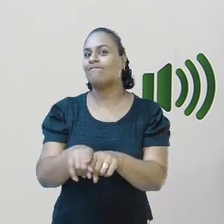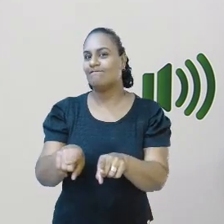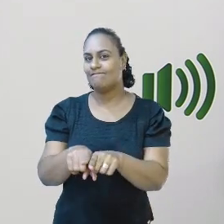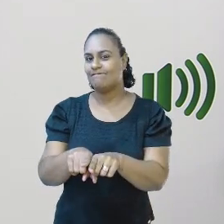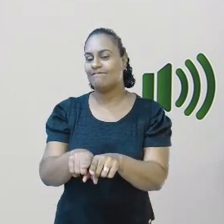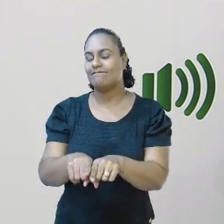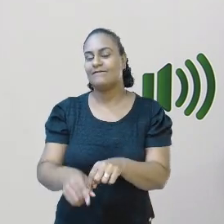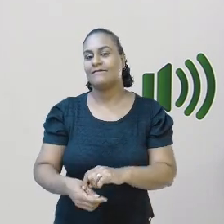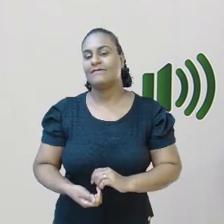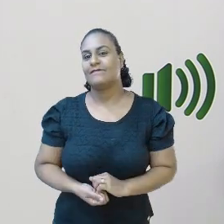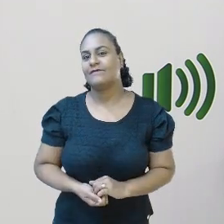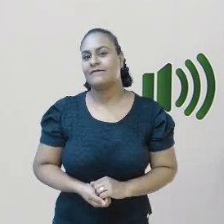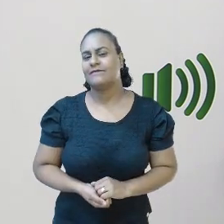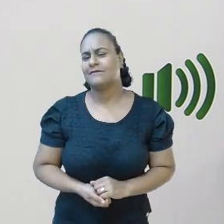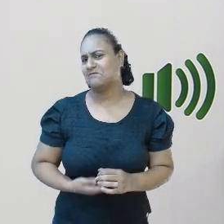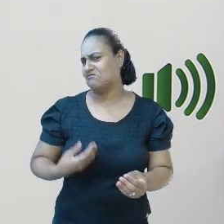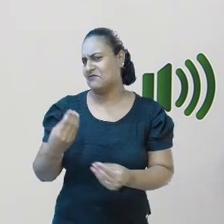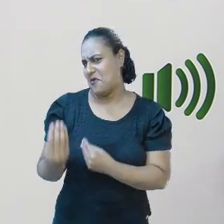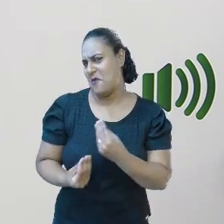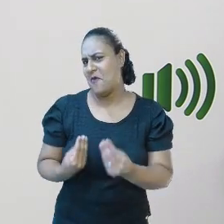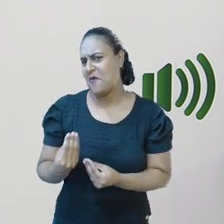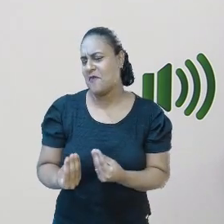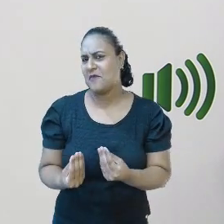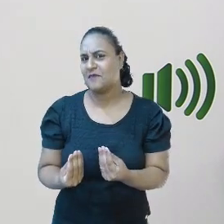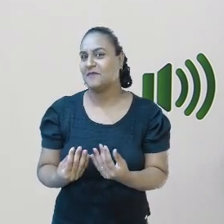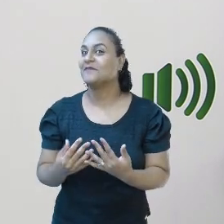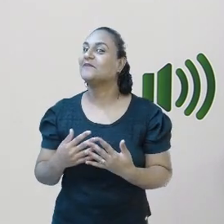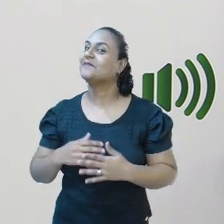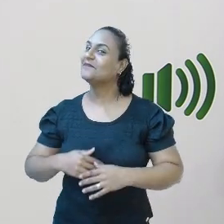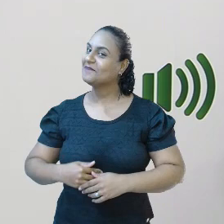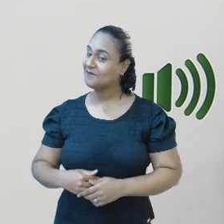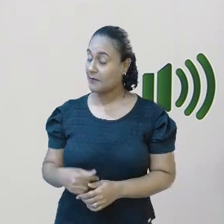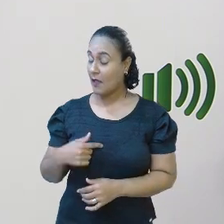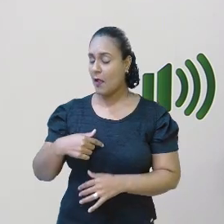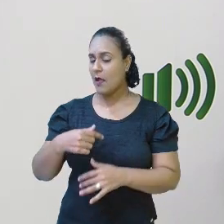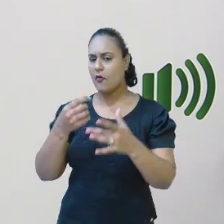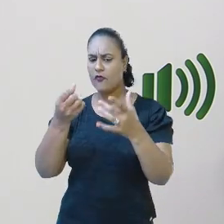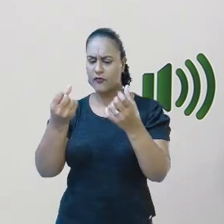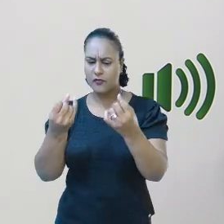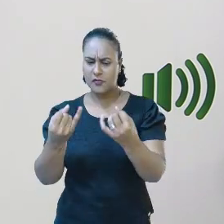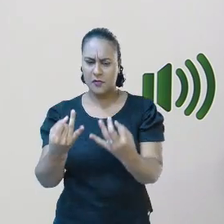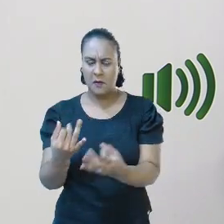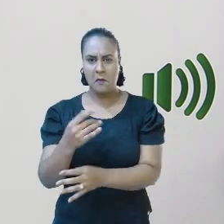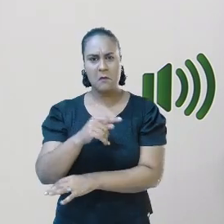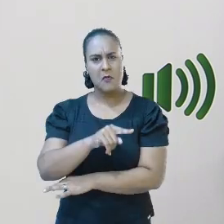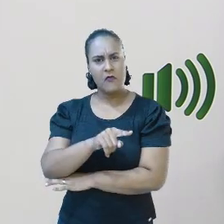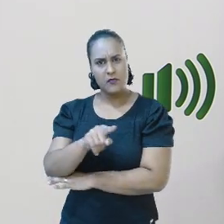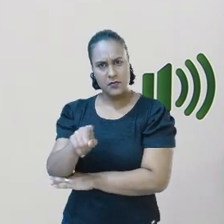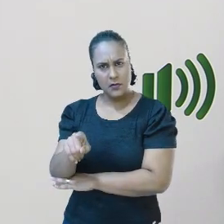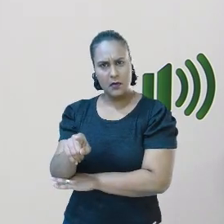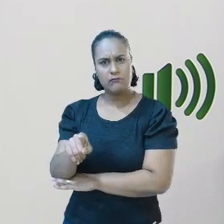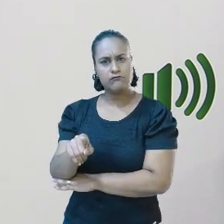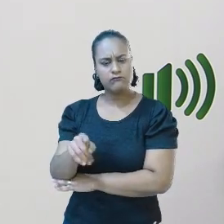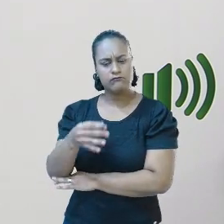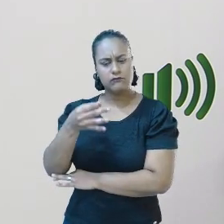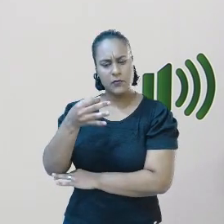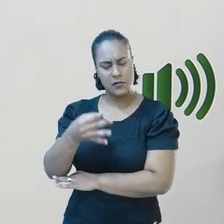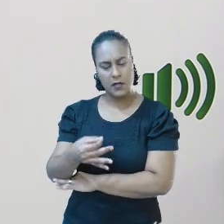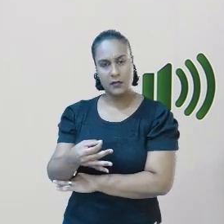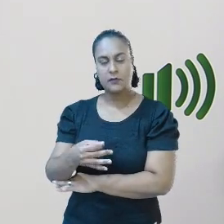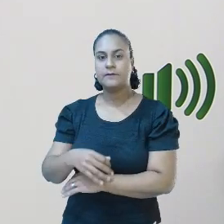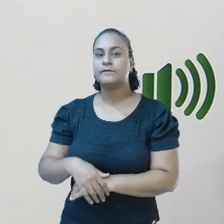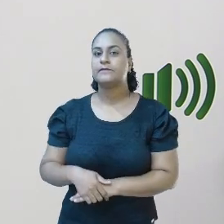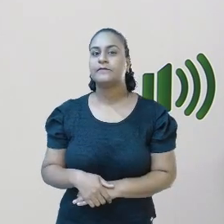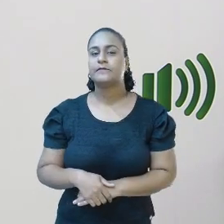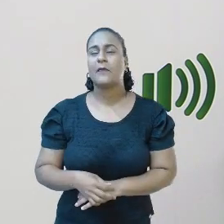é. Como assim, professor? Eu vou explicar para vocês essa história direitinho. Lá